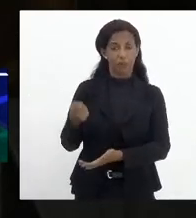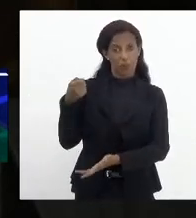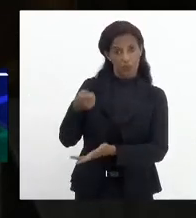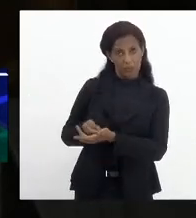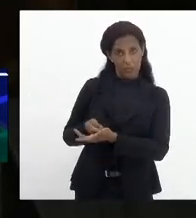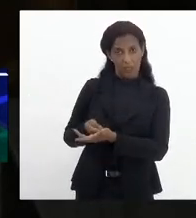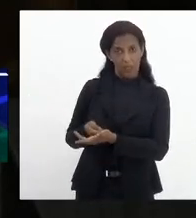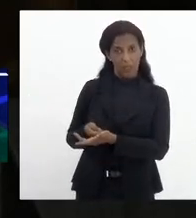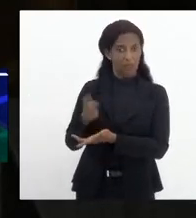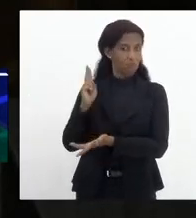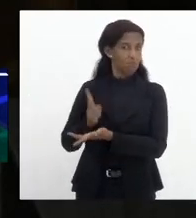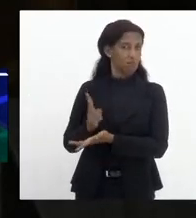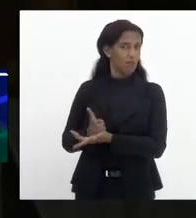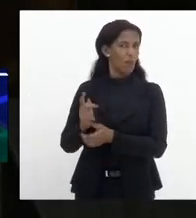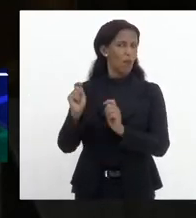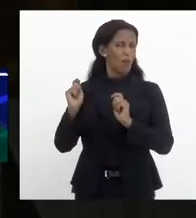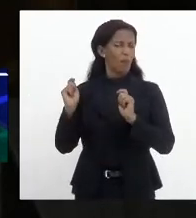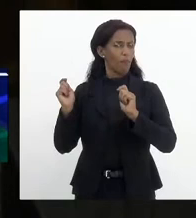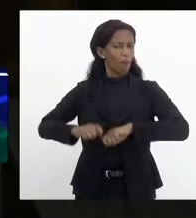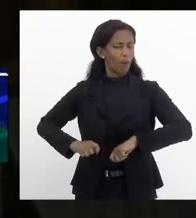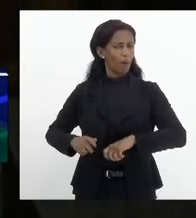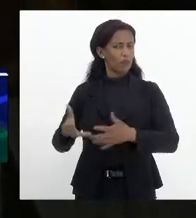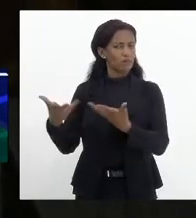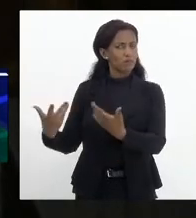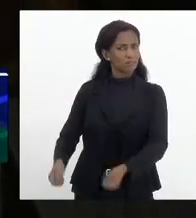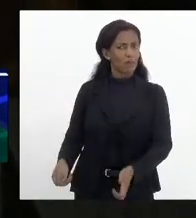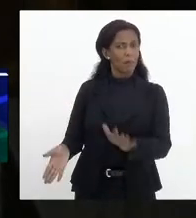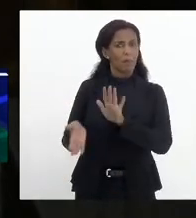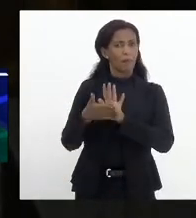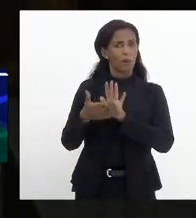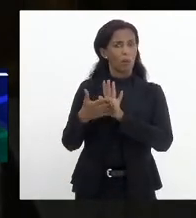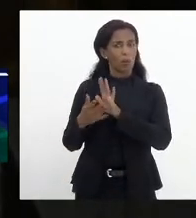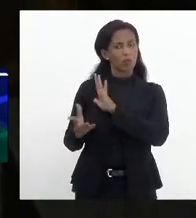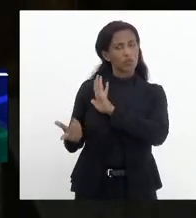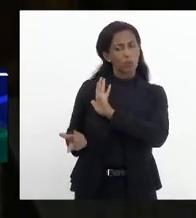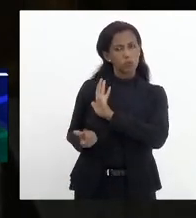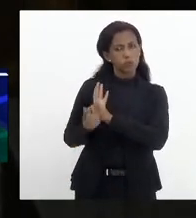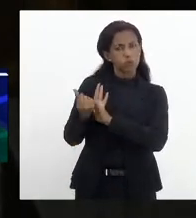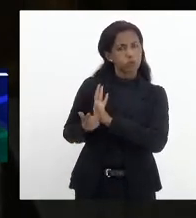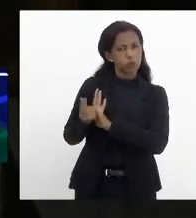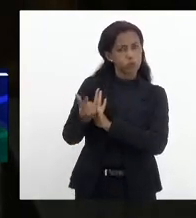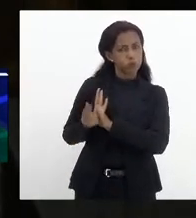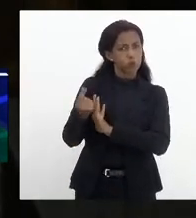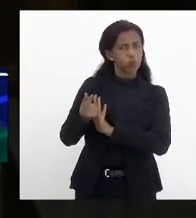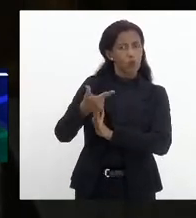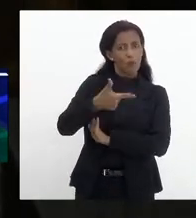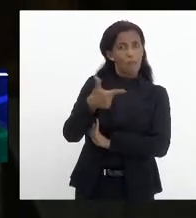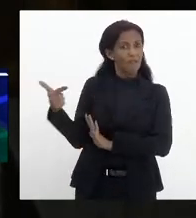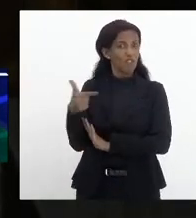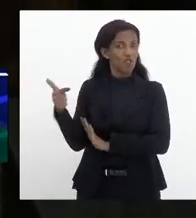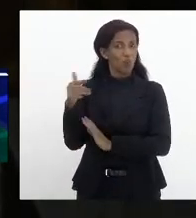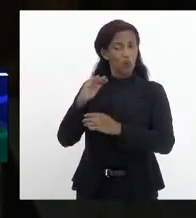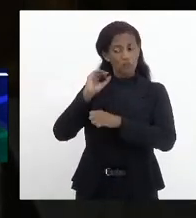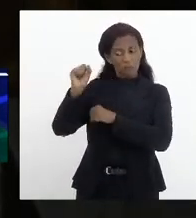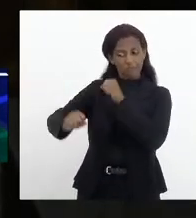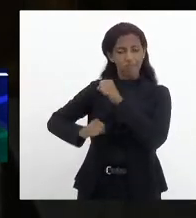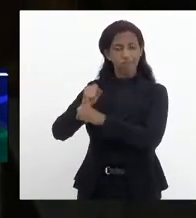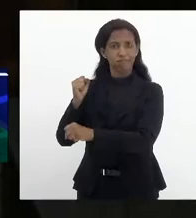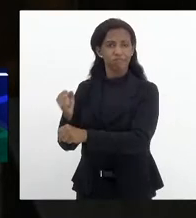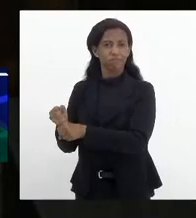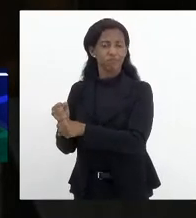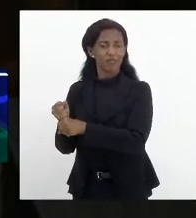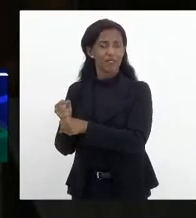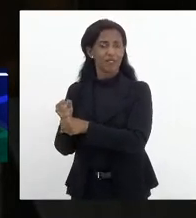mesma, possa ser concebido para a proposta orçamentária para 2022, que